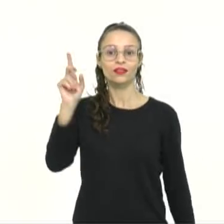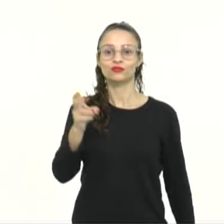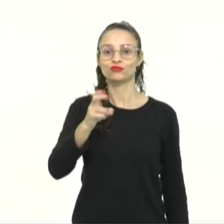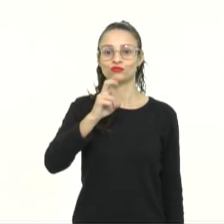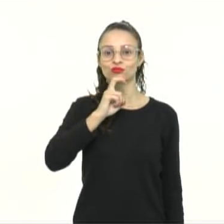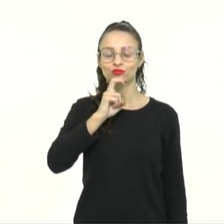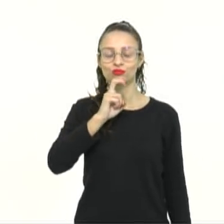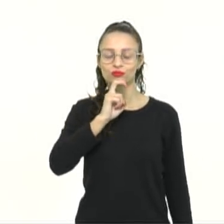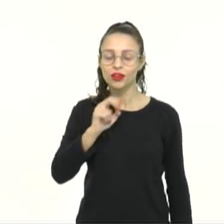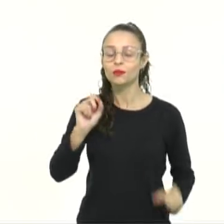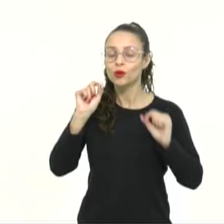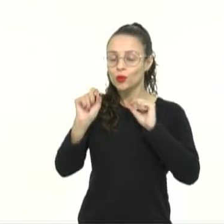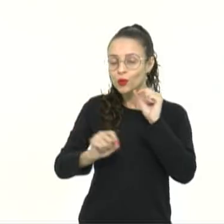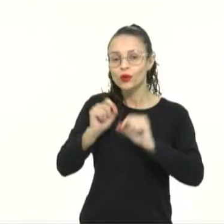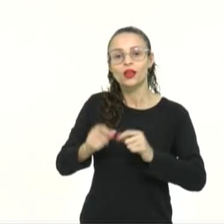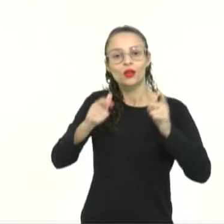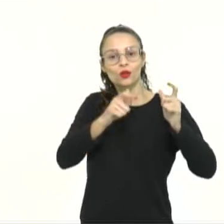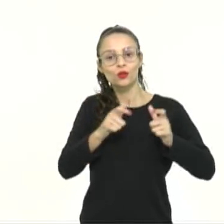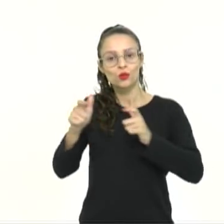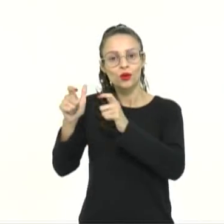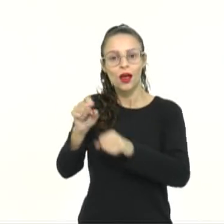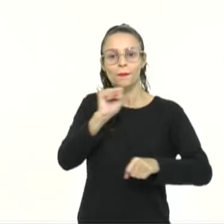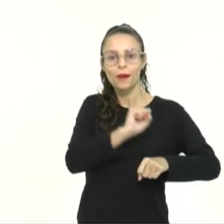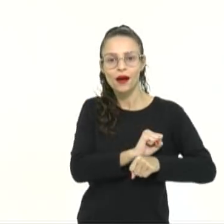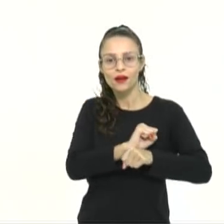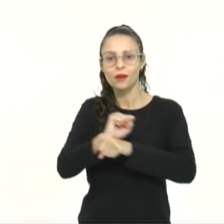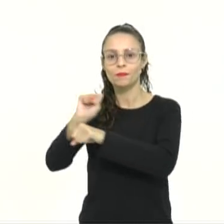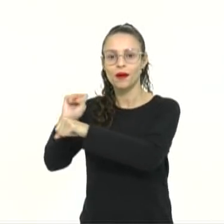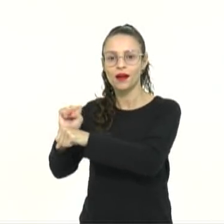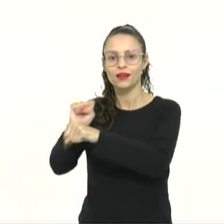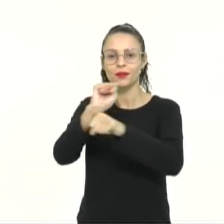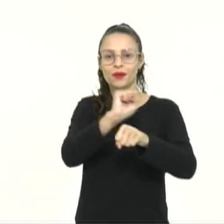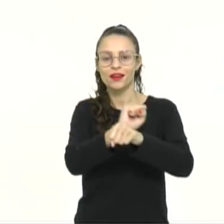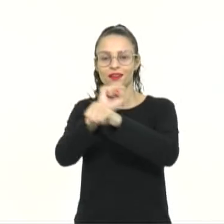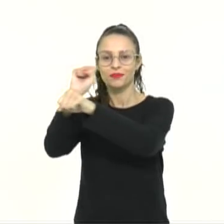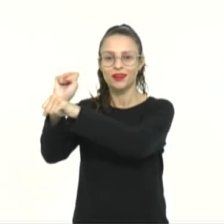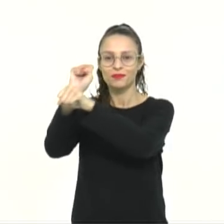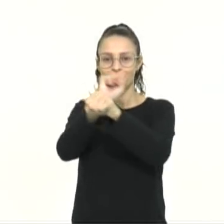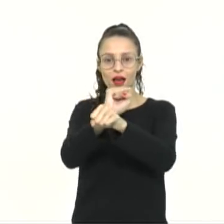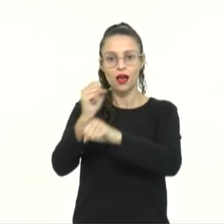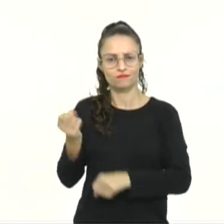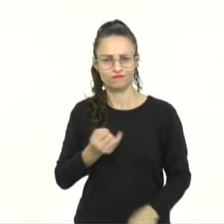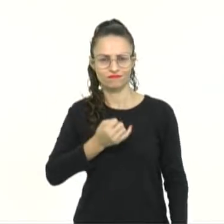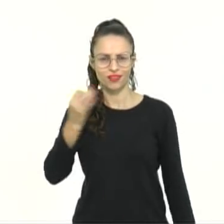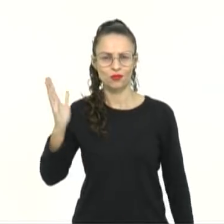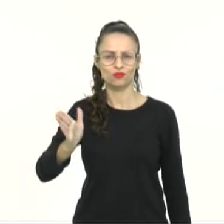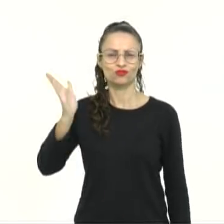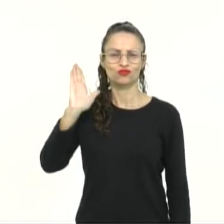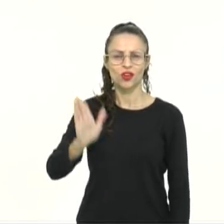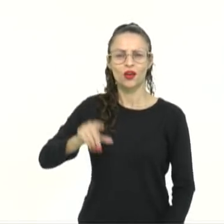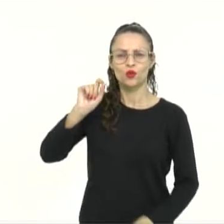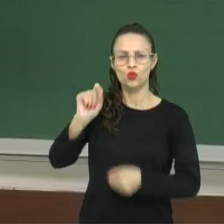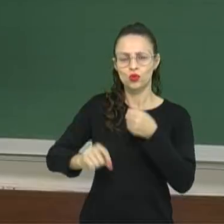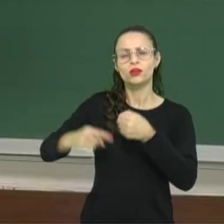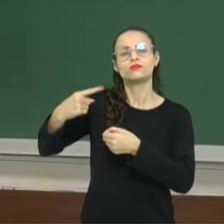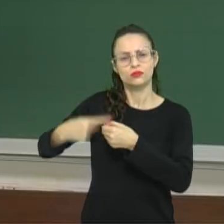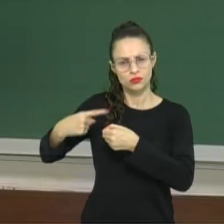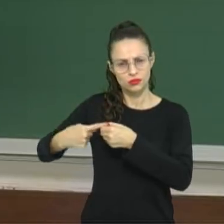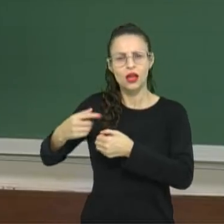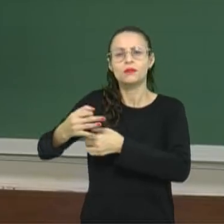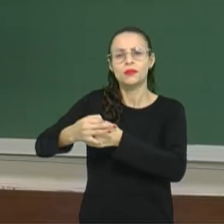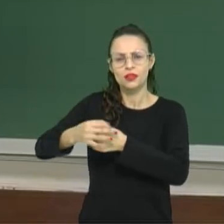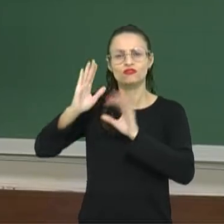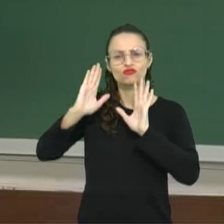os lugares onde os tropeiros faziam as paradas e que depois, alguns já eram cidades, já eram pequenos núcleos